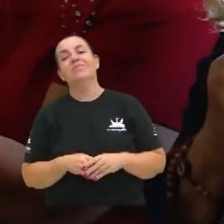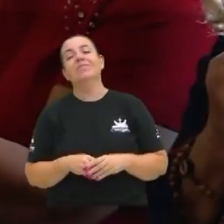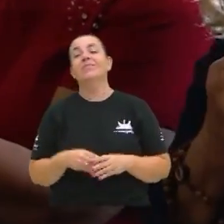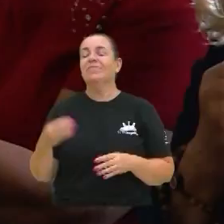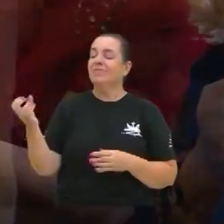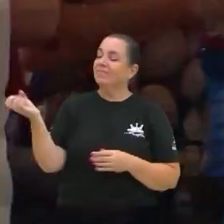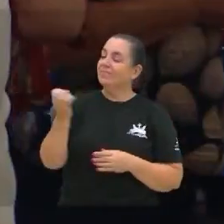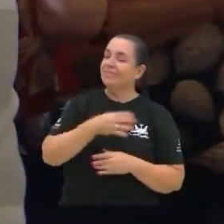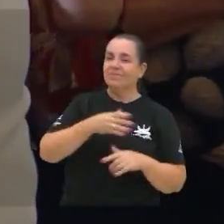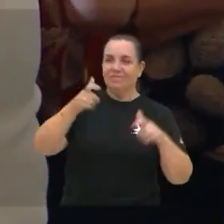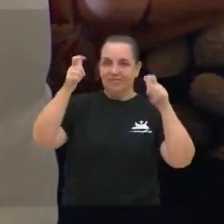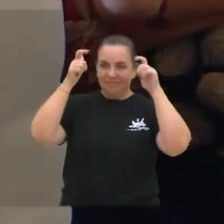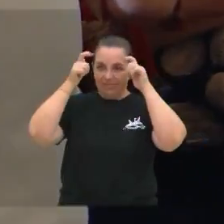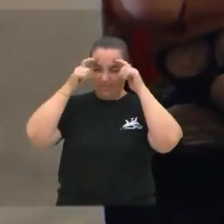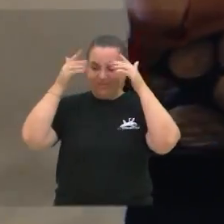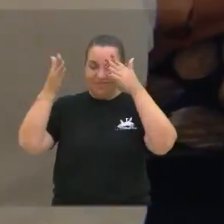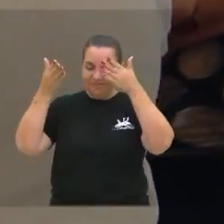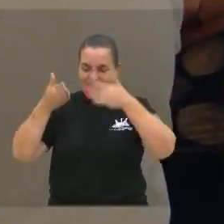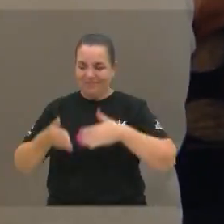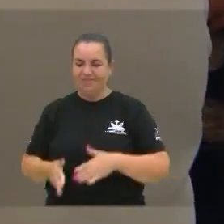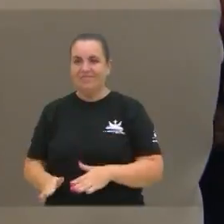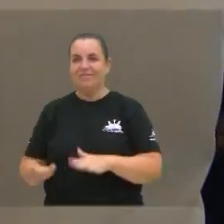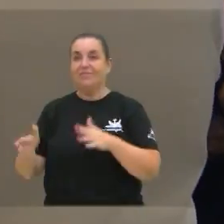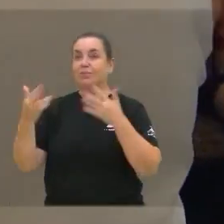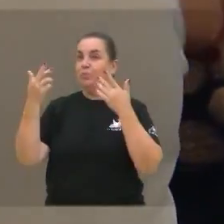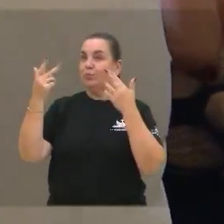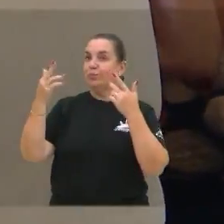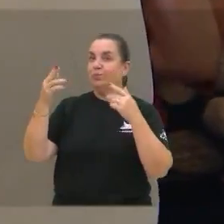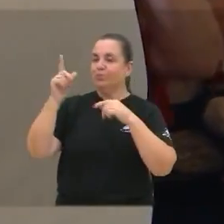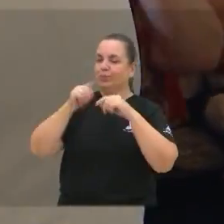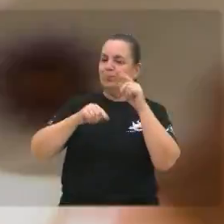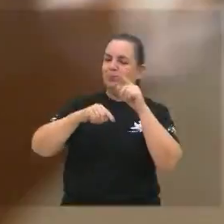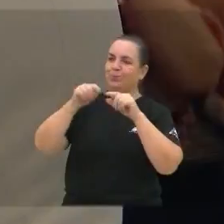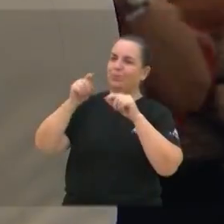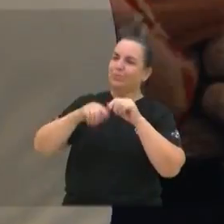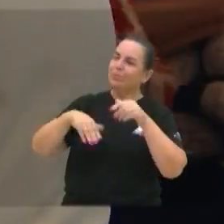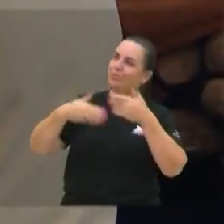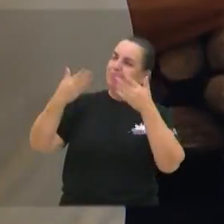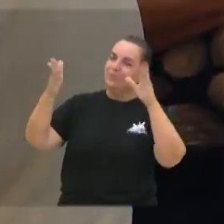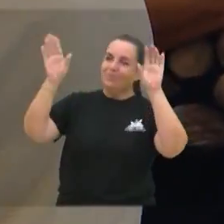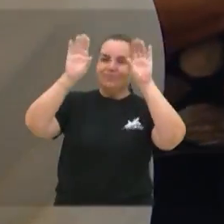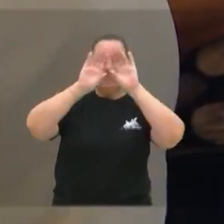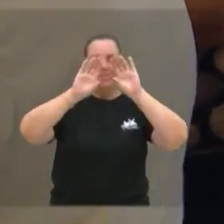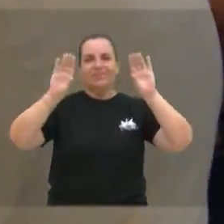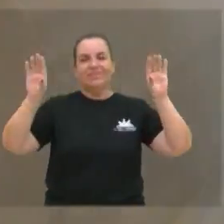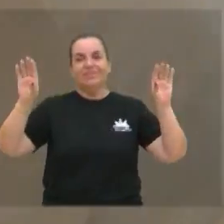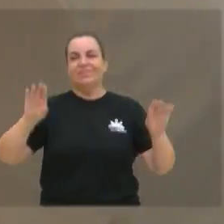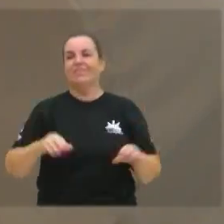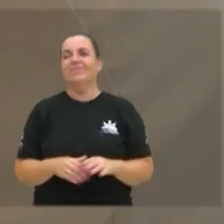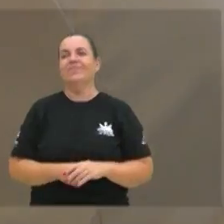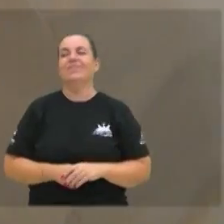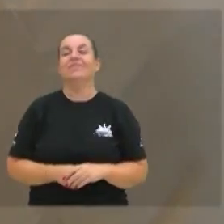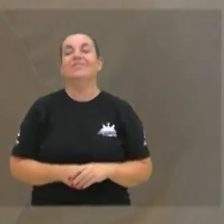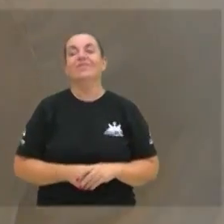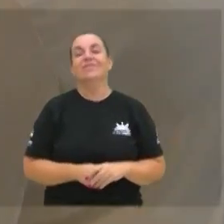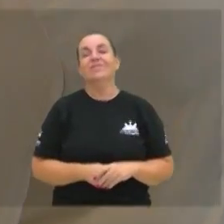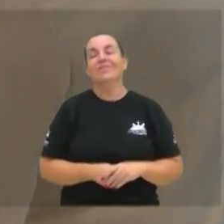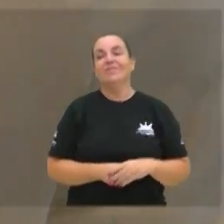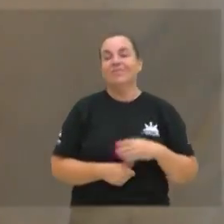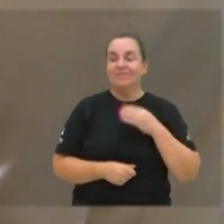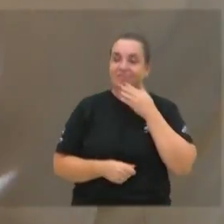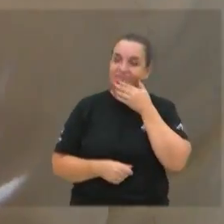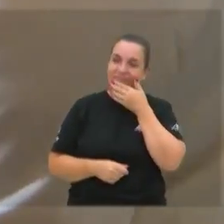Um novo rei que nasceu, igual a estrelas no